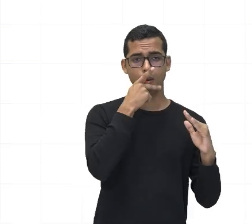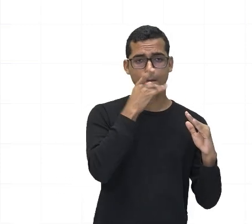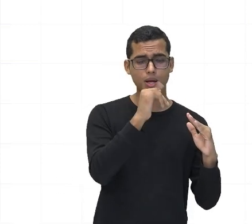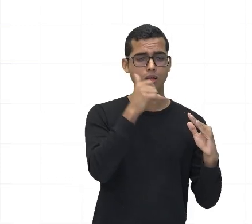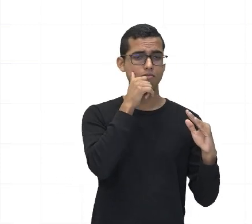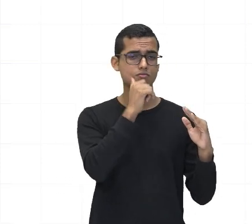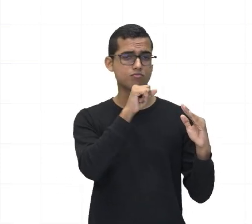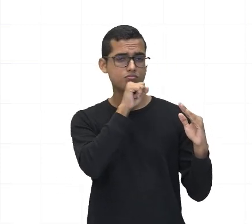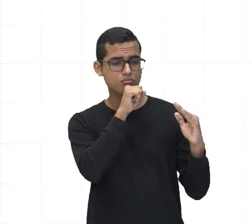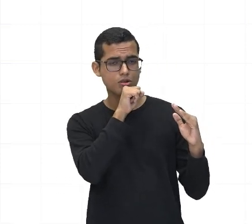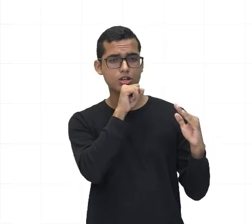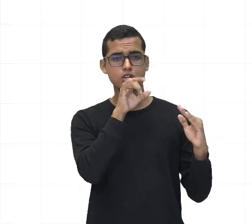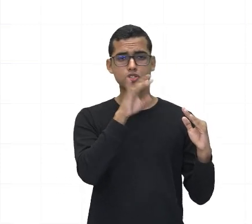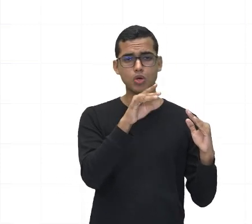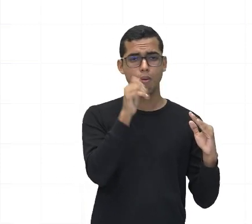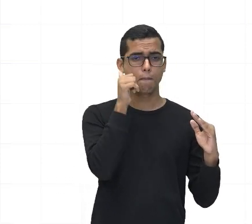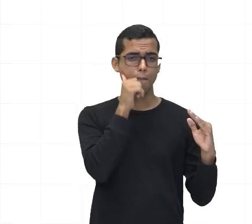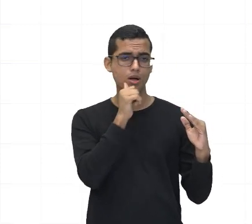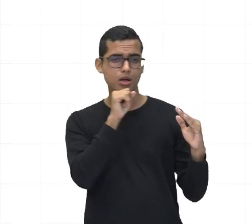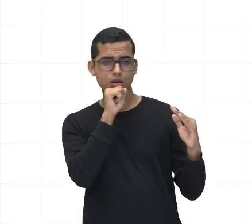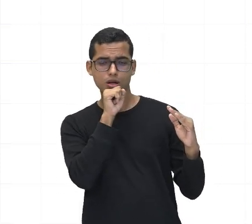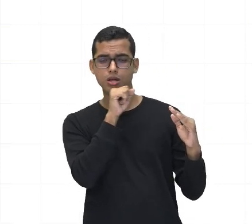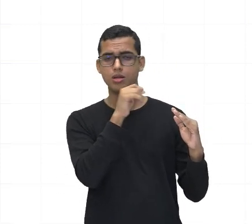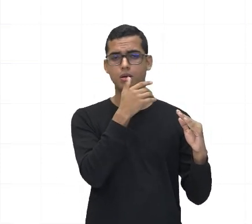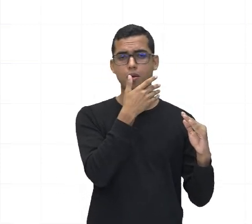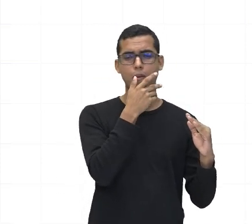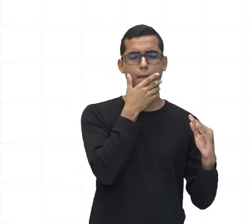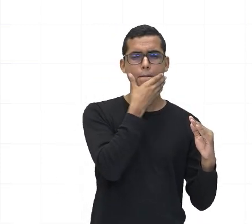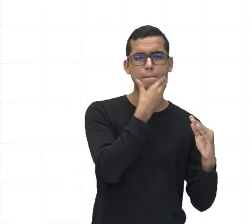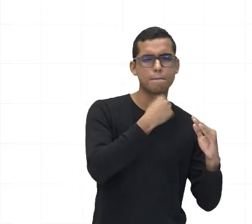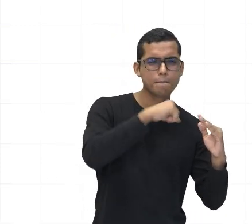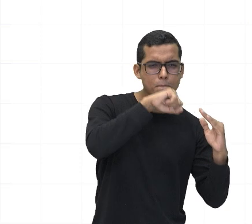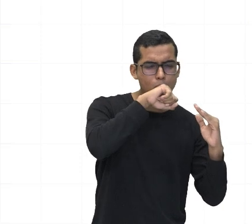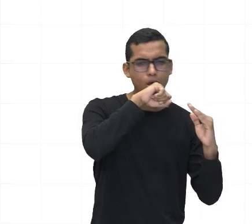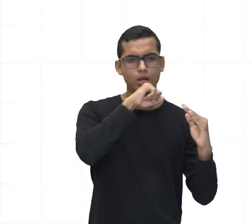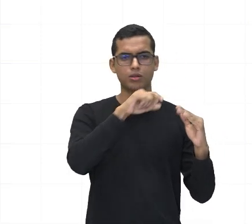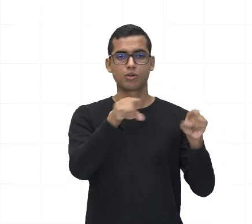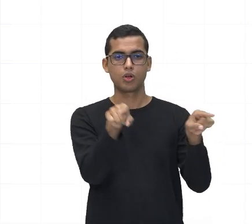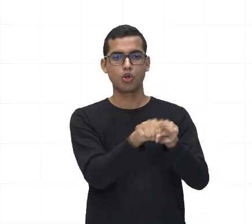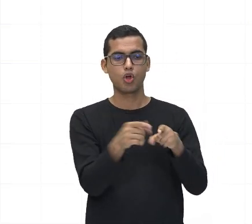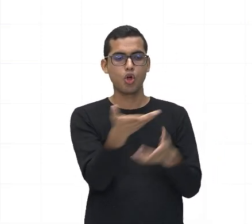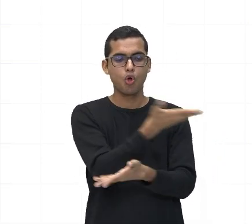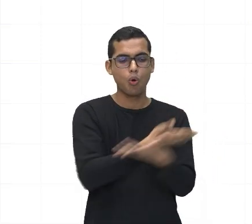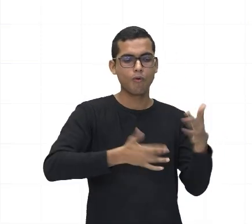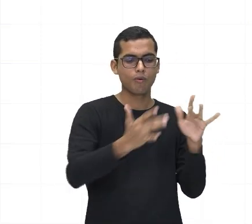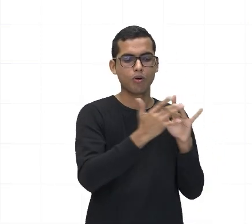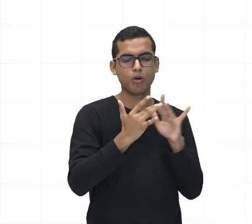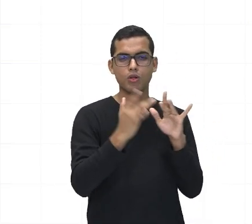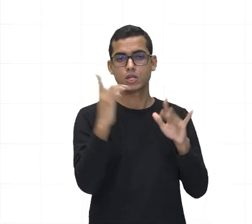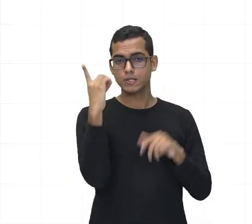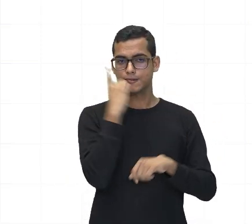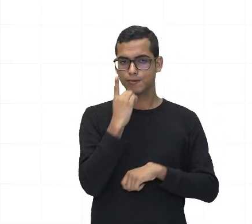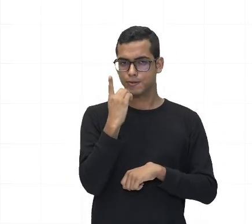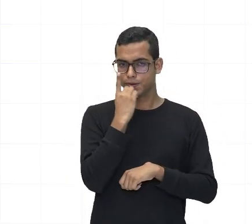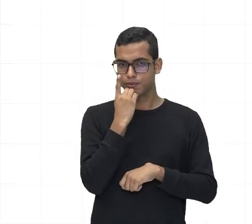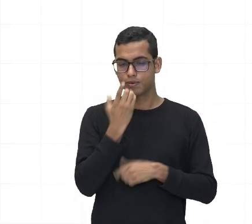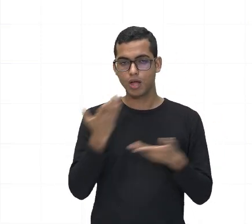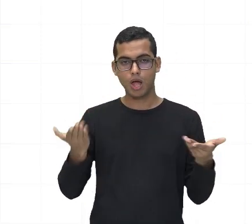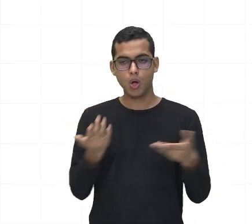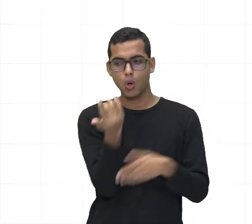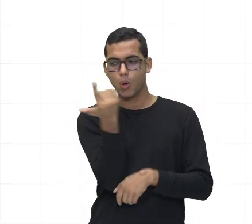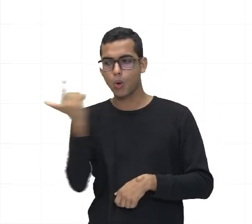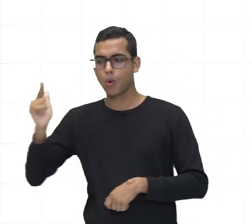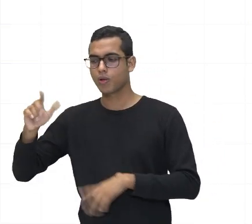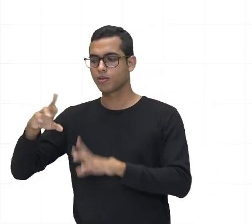às vezes só o pai, às vezes só a mãe, né? Aquela do convívio doméstico. E a outra coisa é a